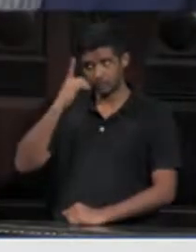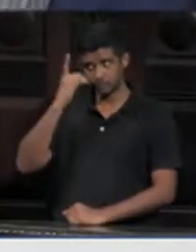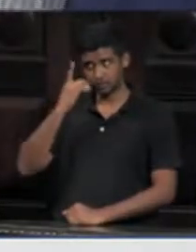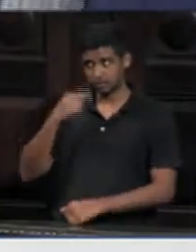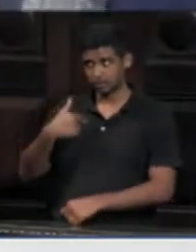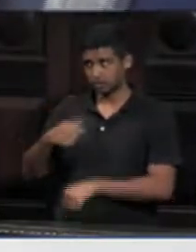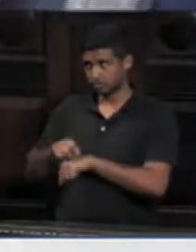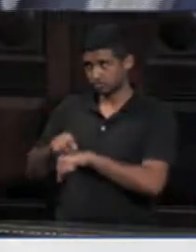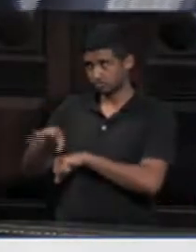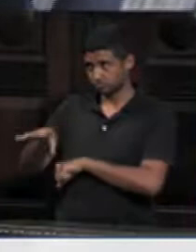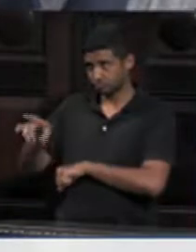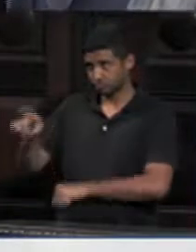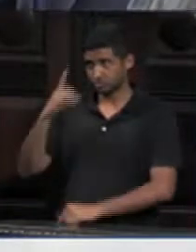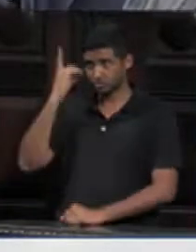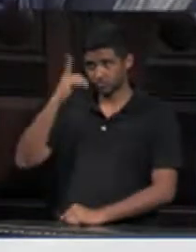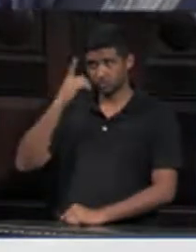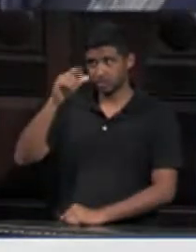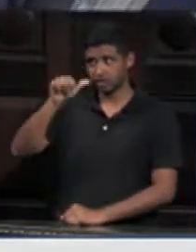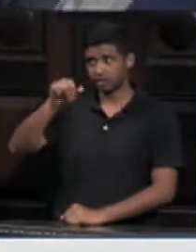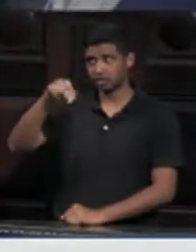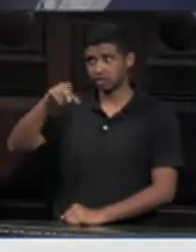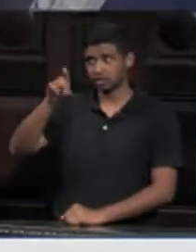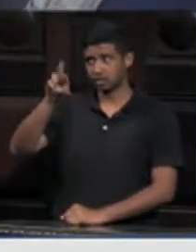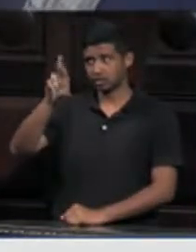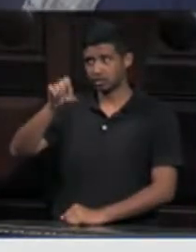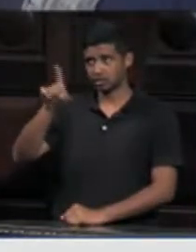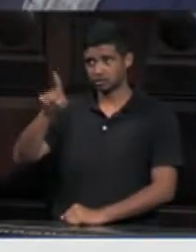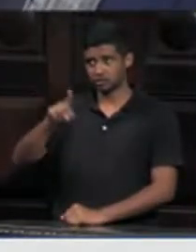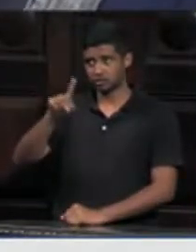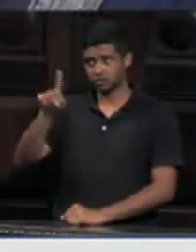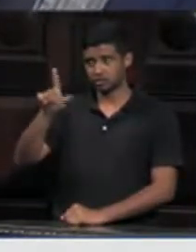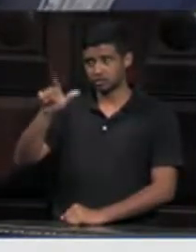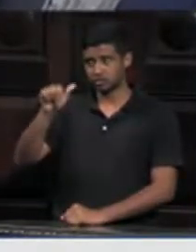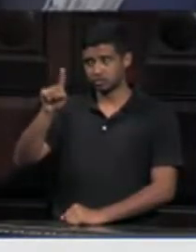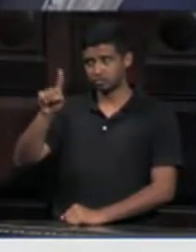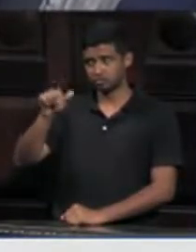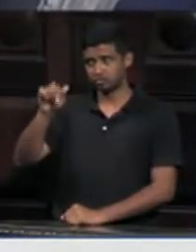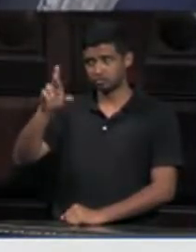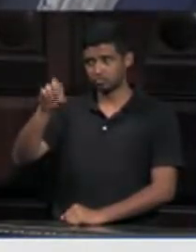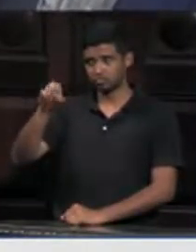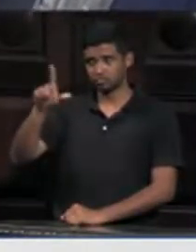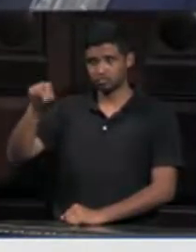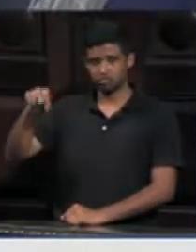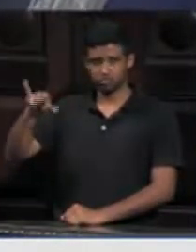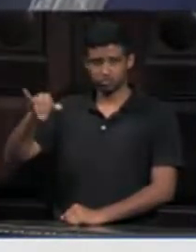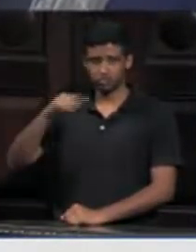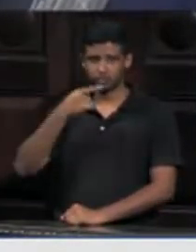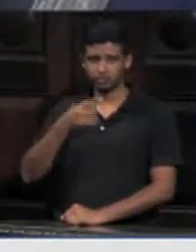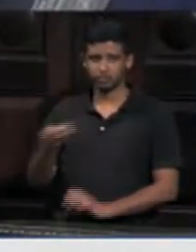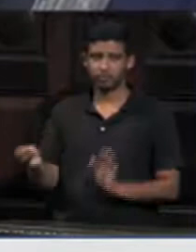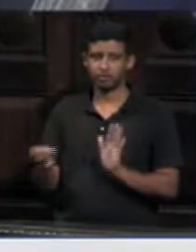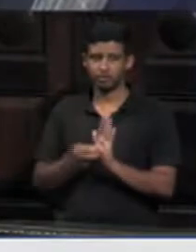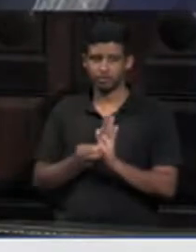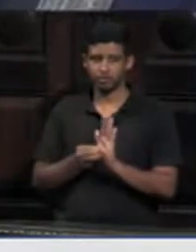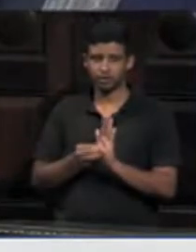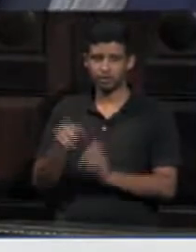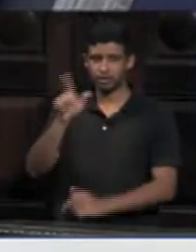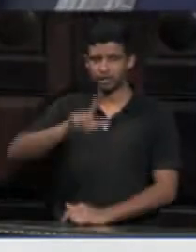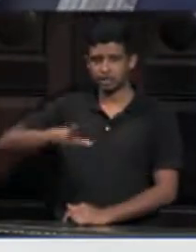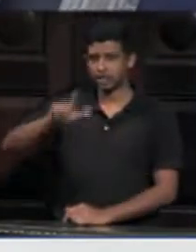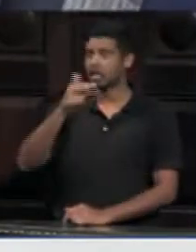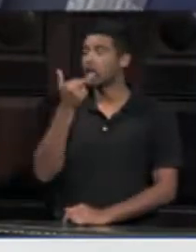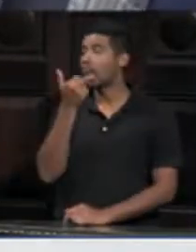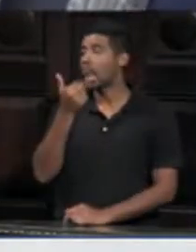ao deputado André Lazzaroni que coloque literatura da língua